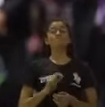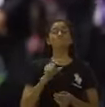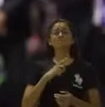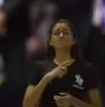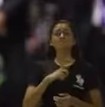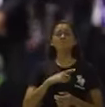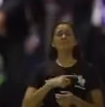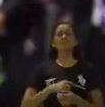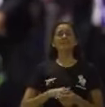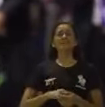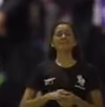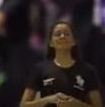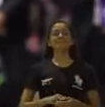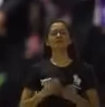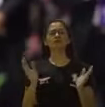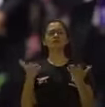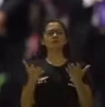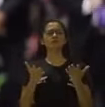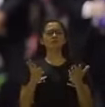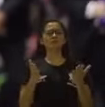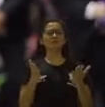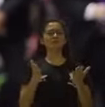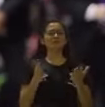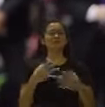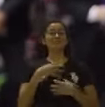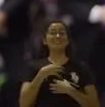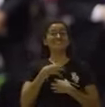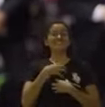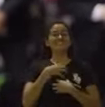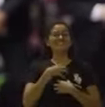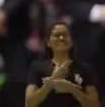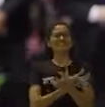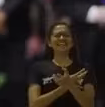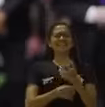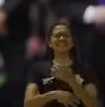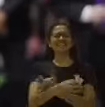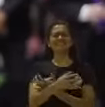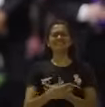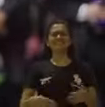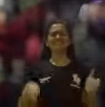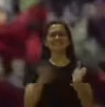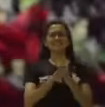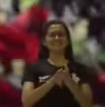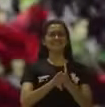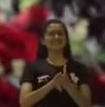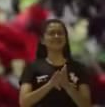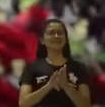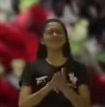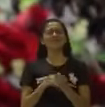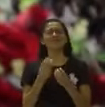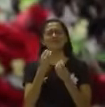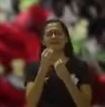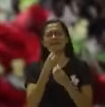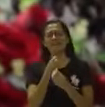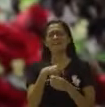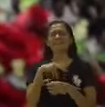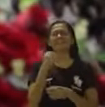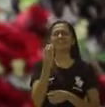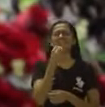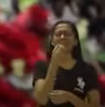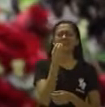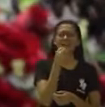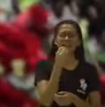probabilidade hoje de você estar me ouvindo nesse santuário, você de ter chegado aqui se arrastando,